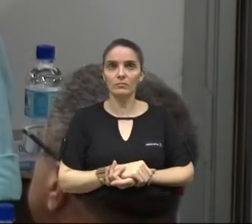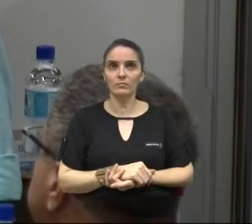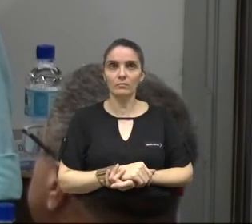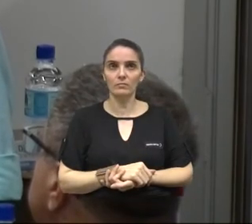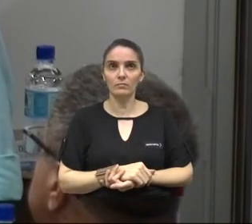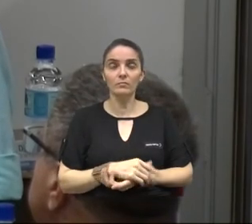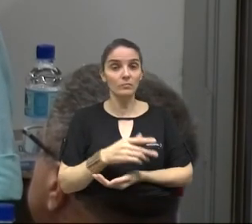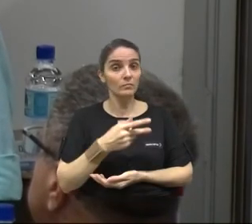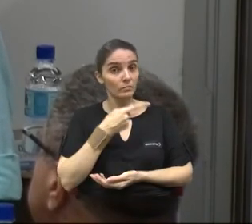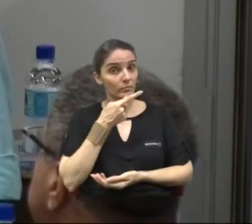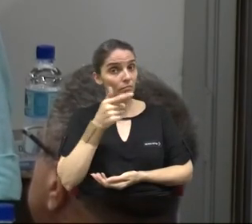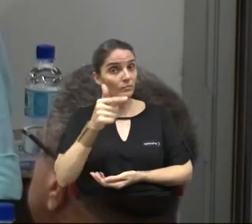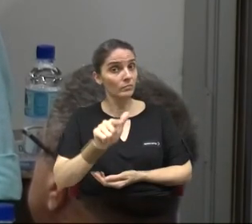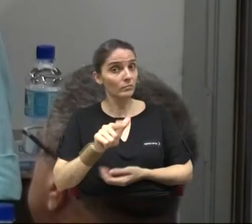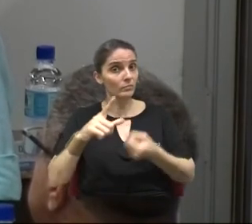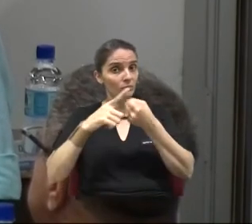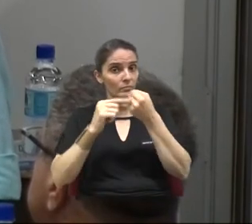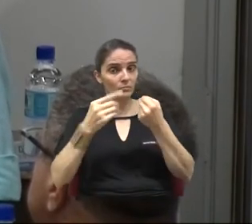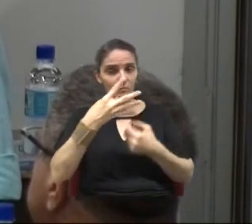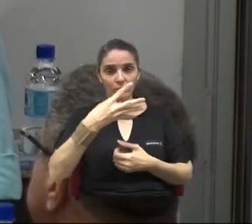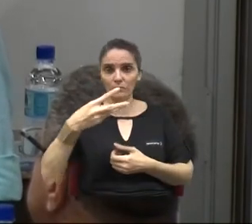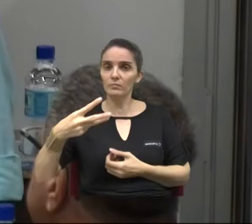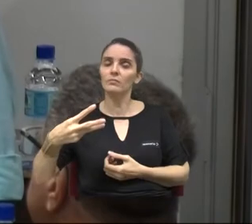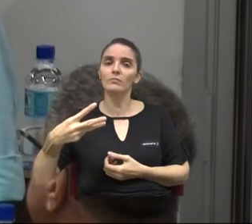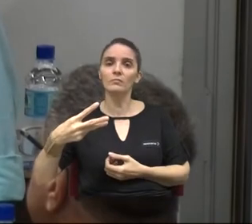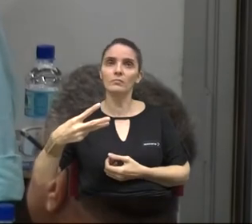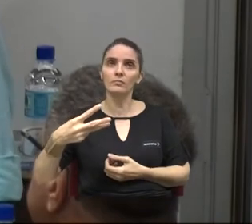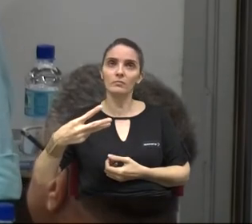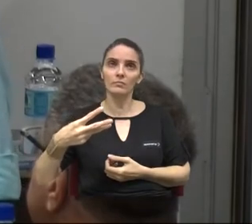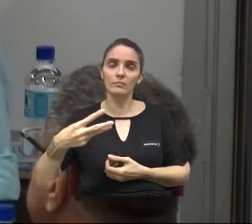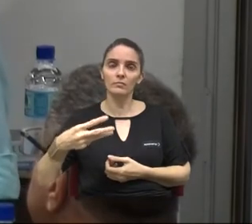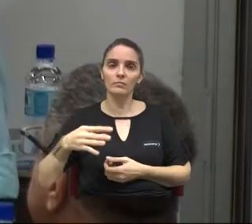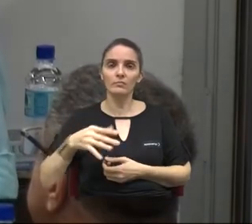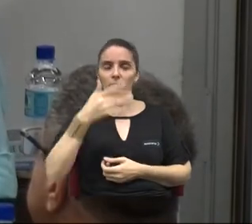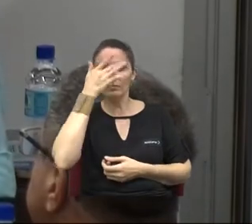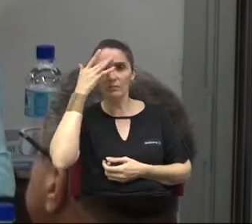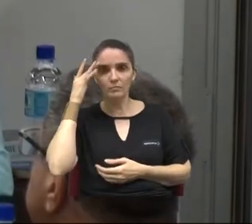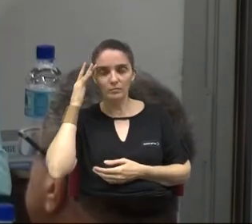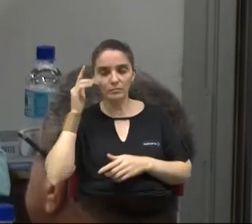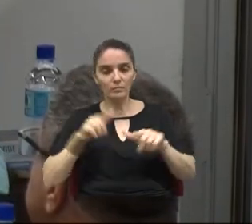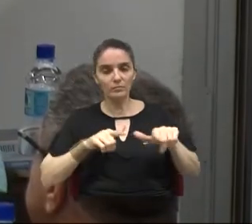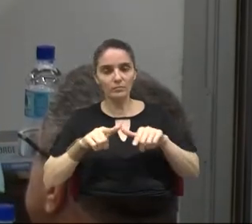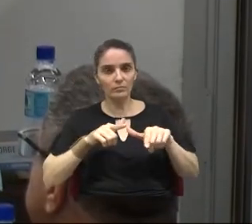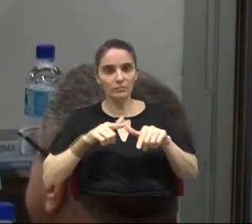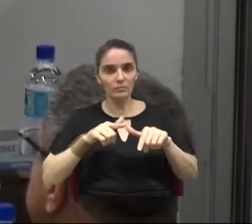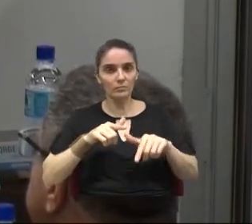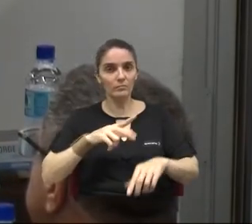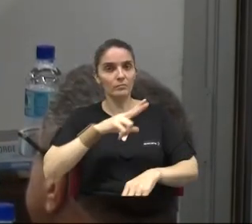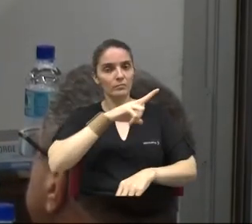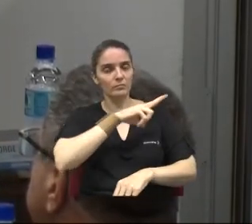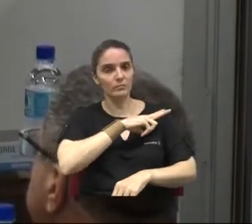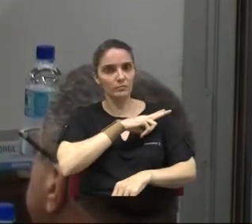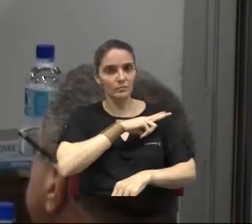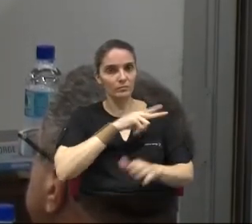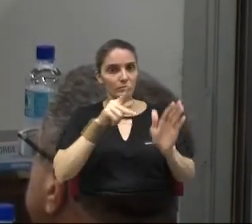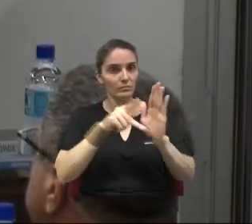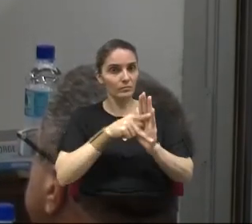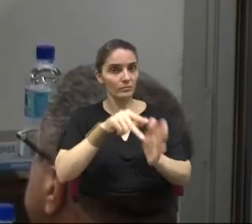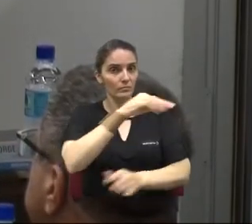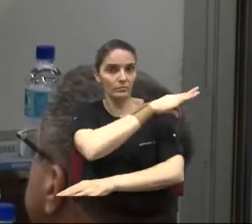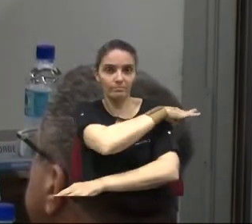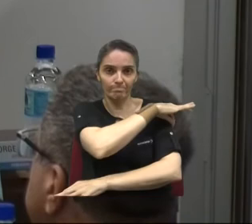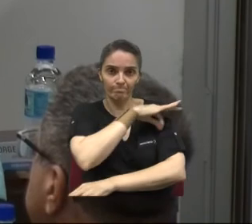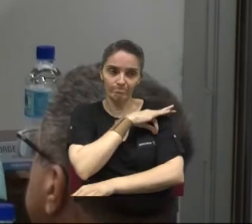Vou repetir. Artigo 43, assessor particular do